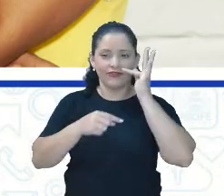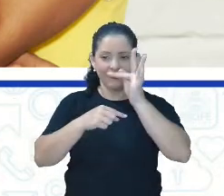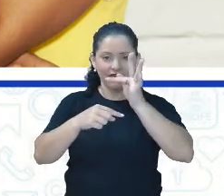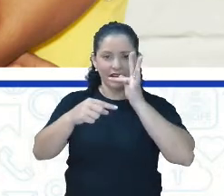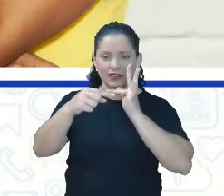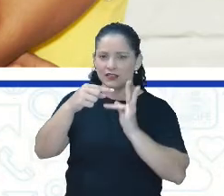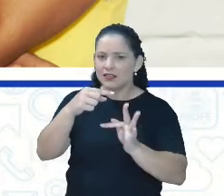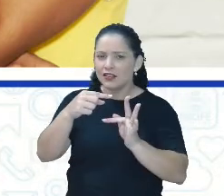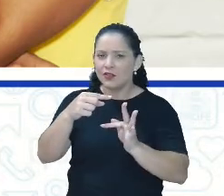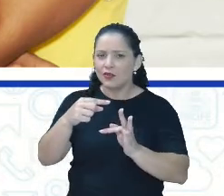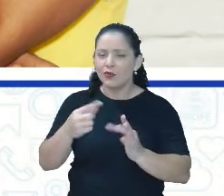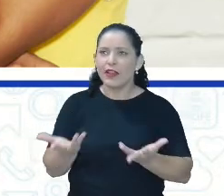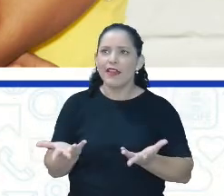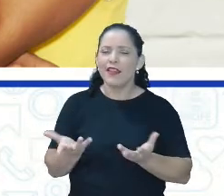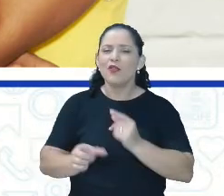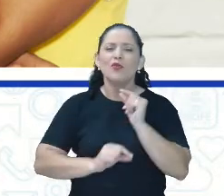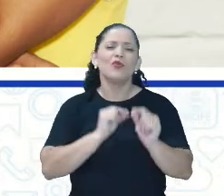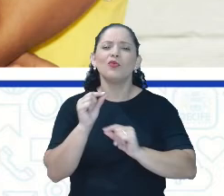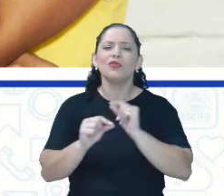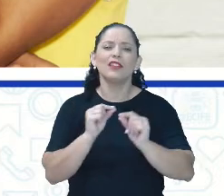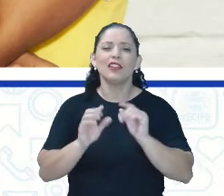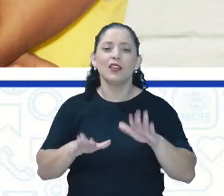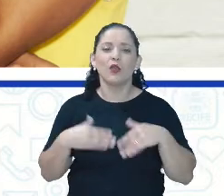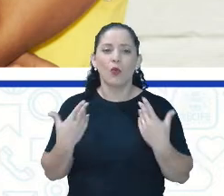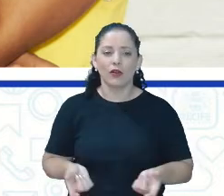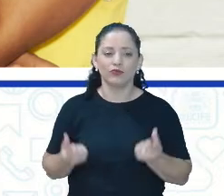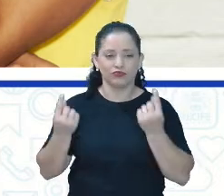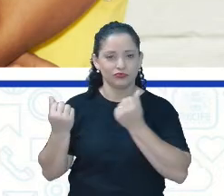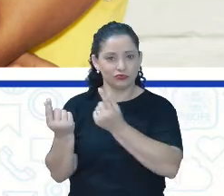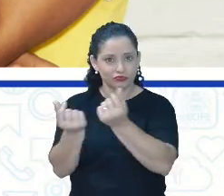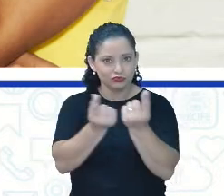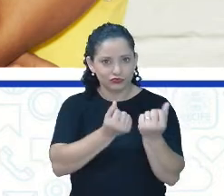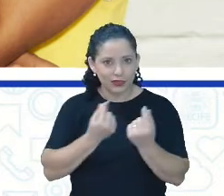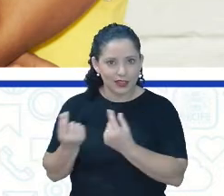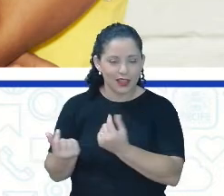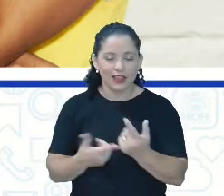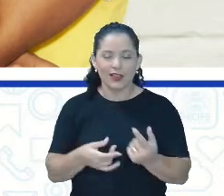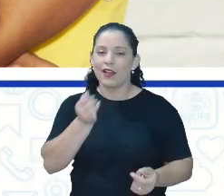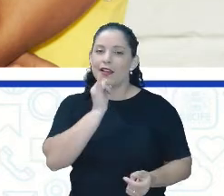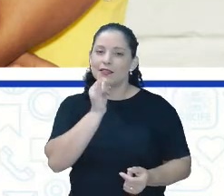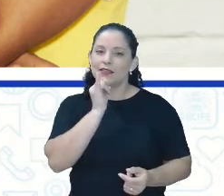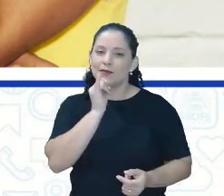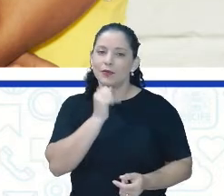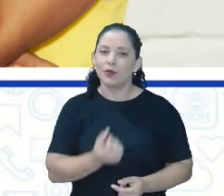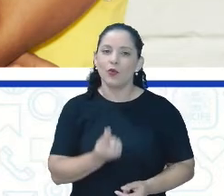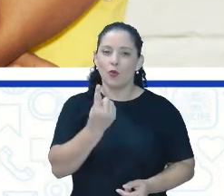comum quando a gente está falando de receita, né? Quando a gente coloca lá 1,5 colher